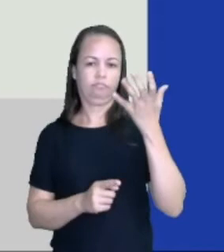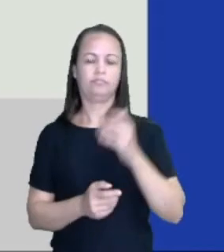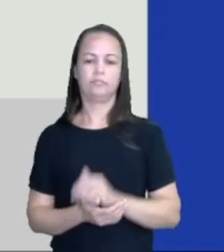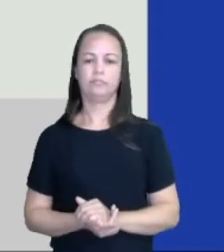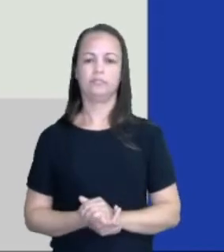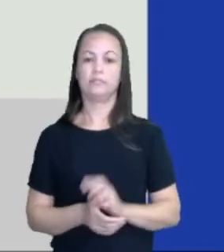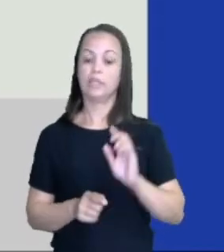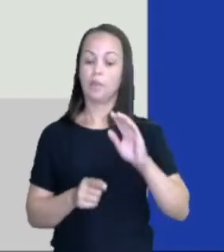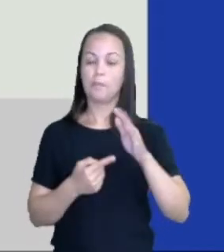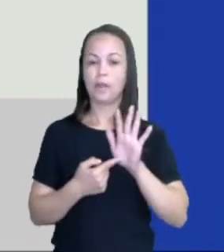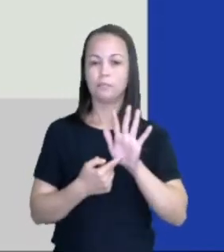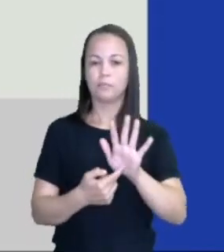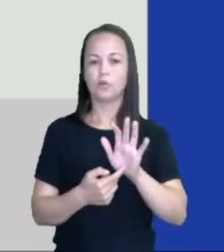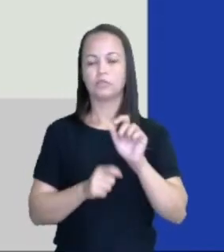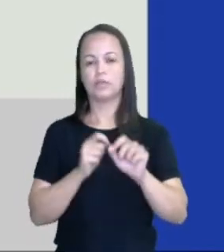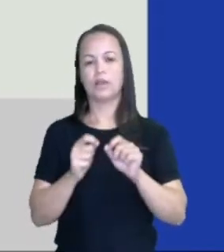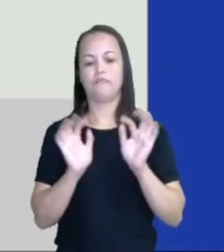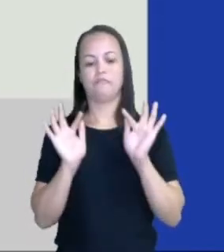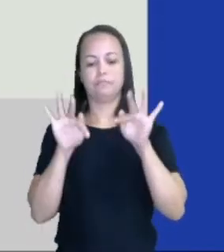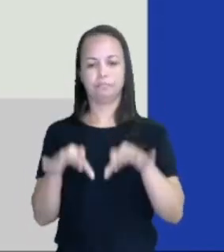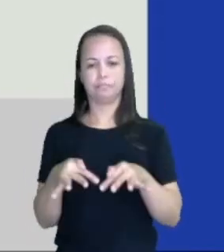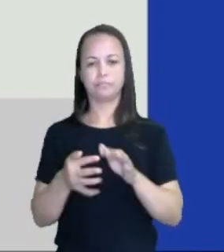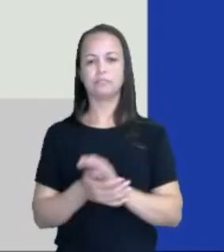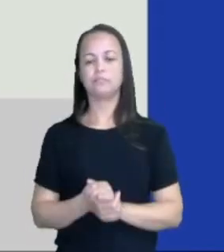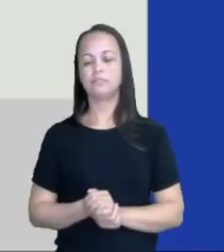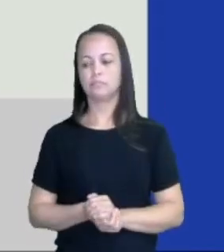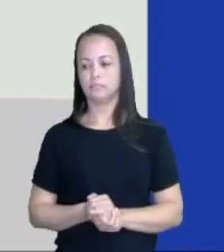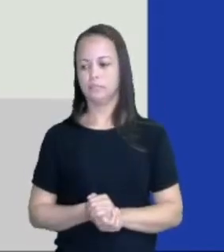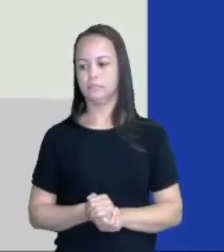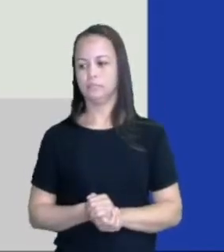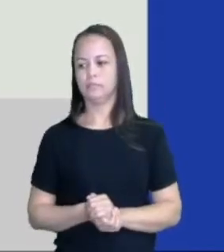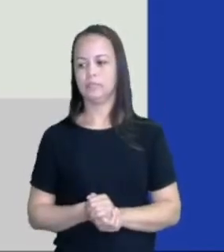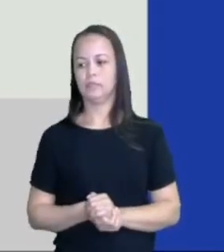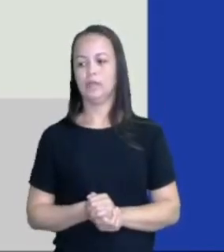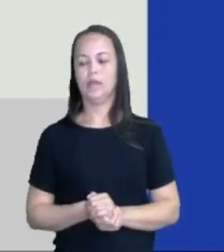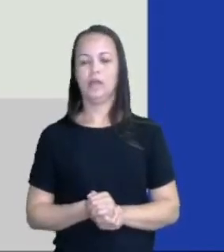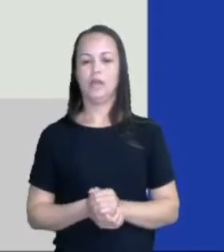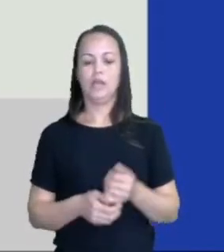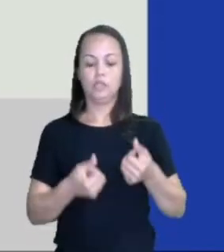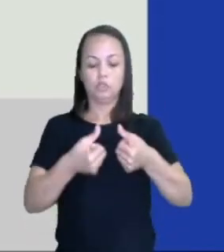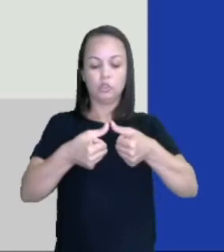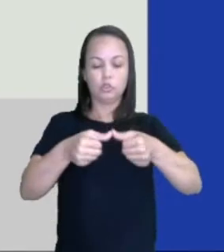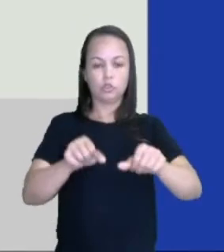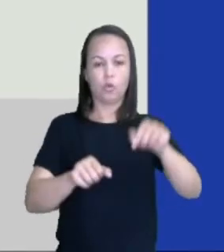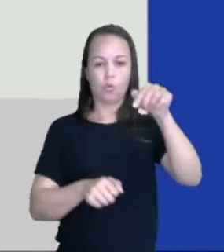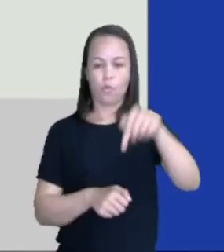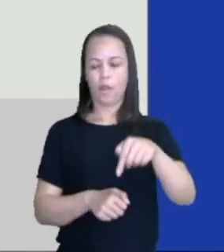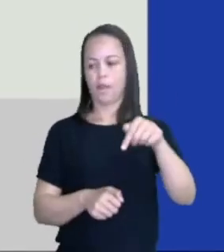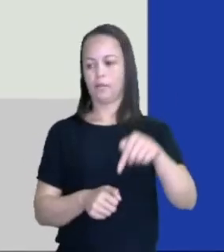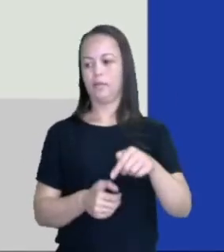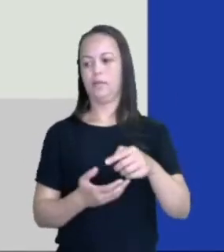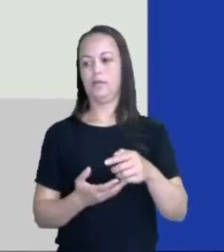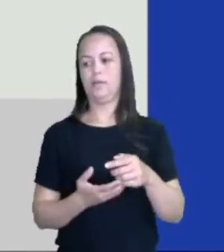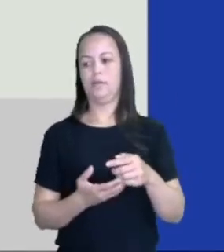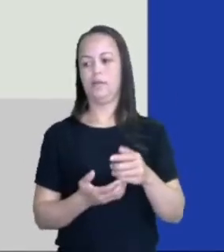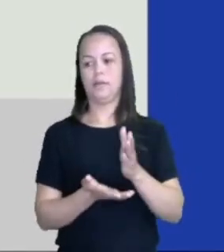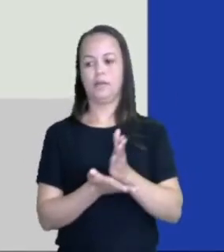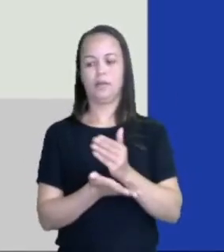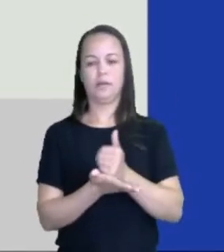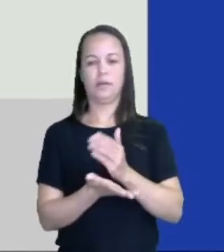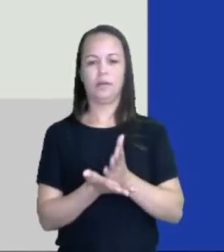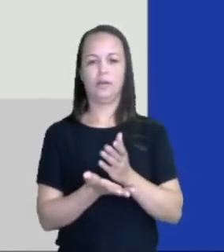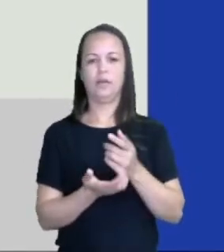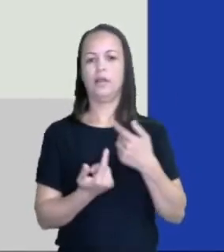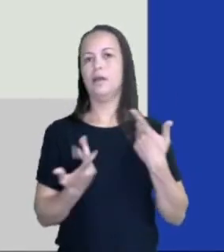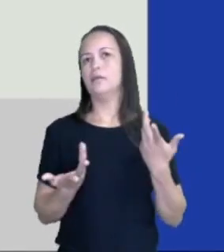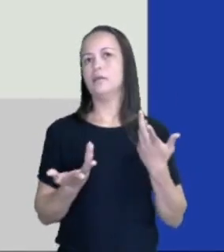E para indicar finalidade, estou aqui por el pastel. Quem nunca se identificou, né? De só ir para um